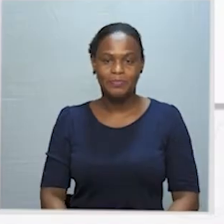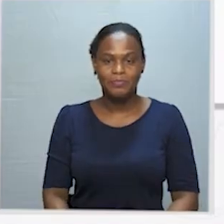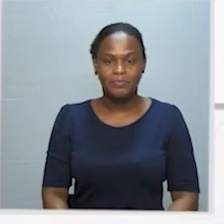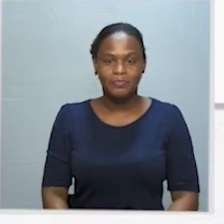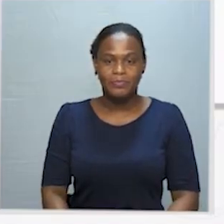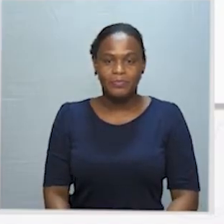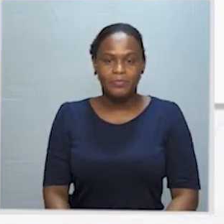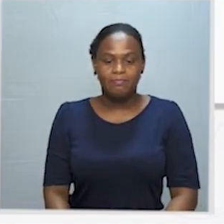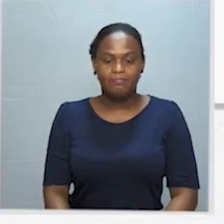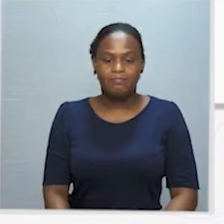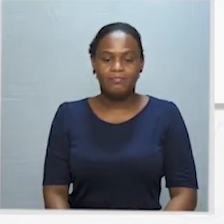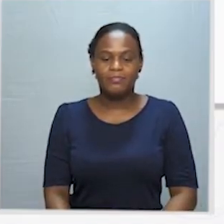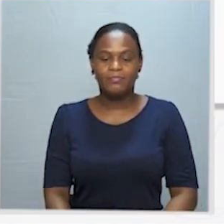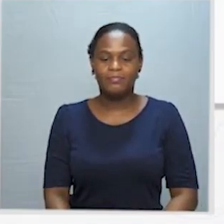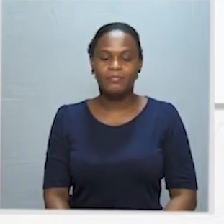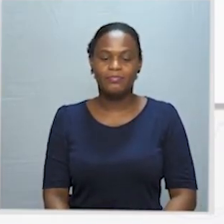exercício.